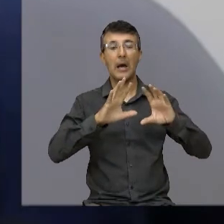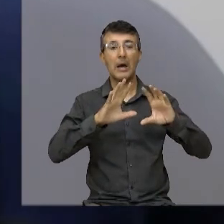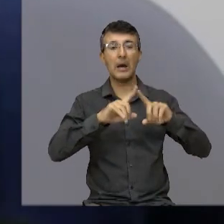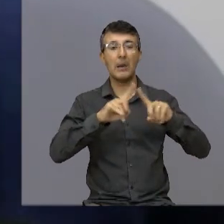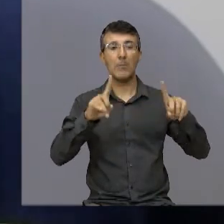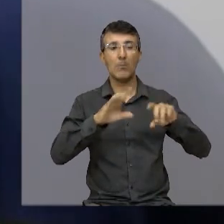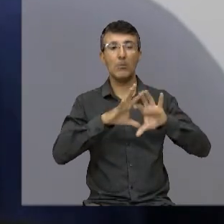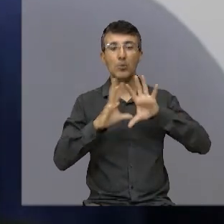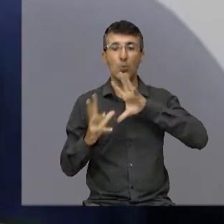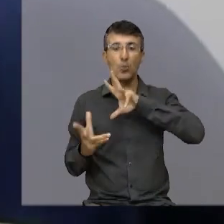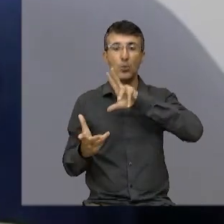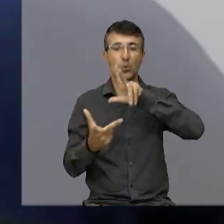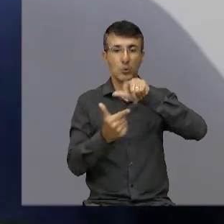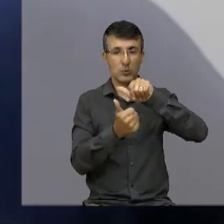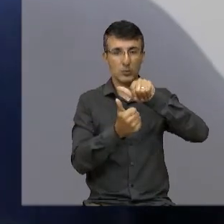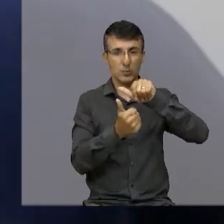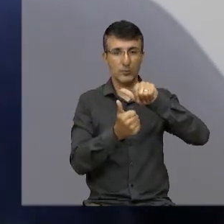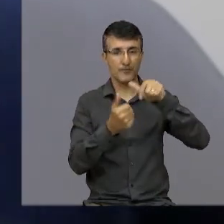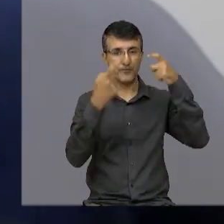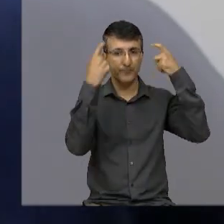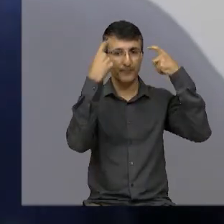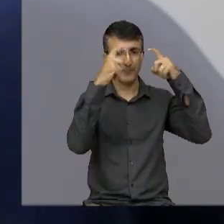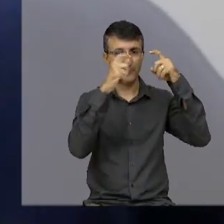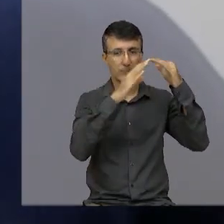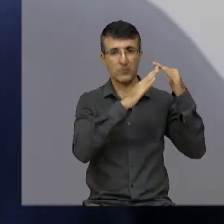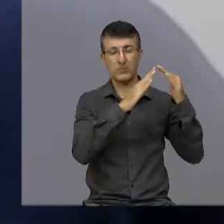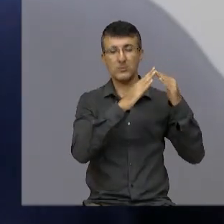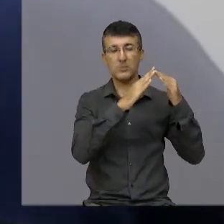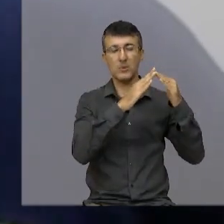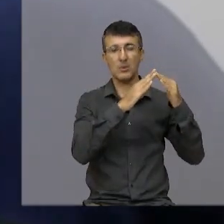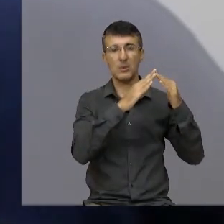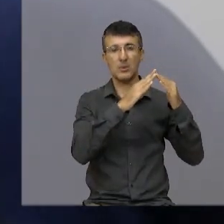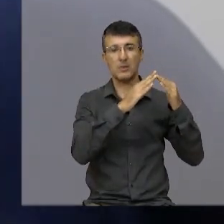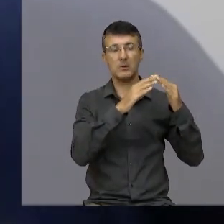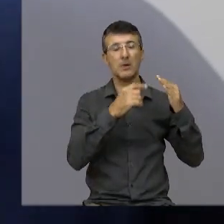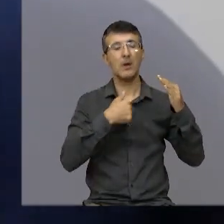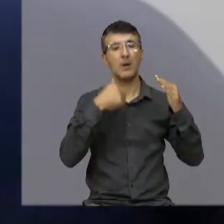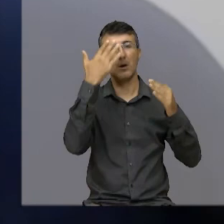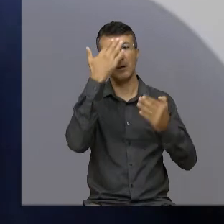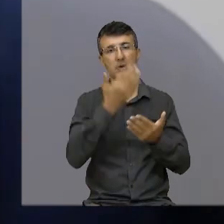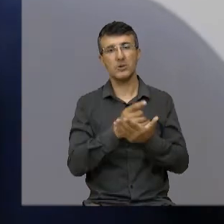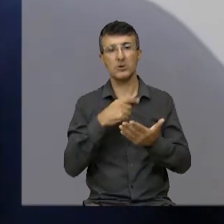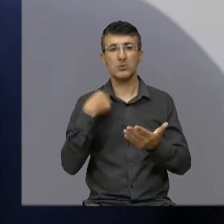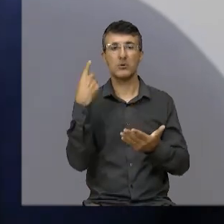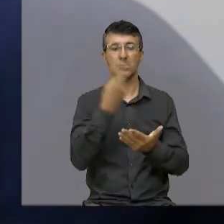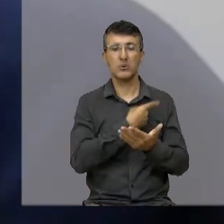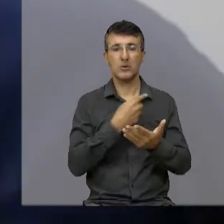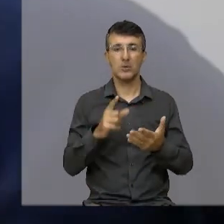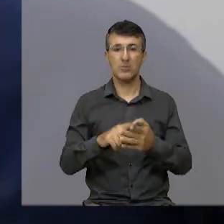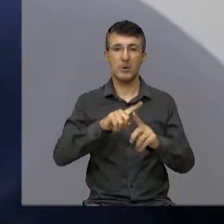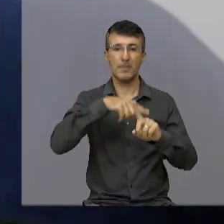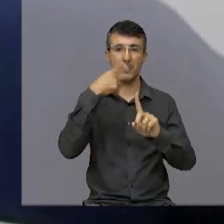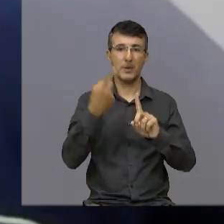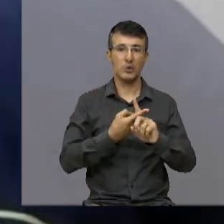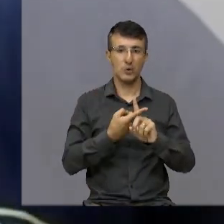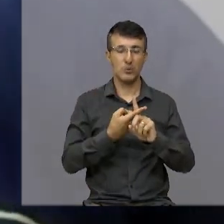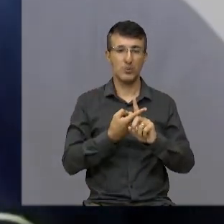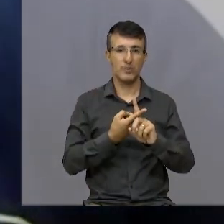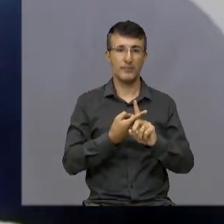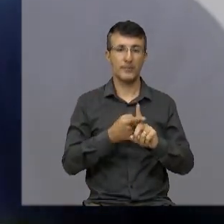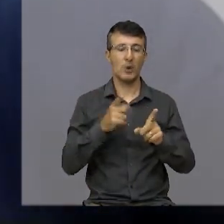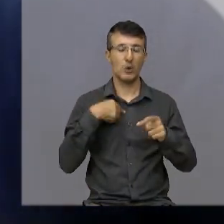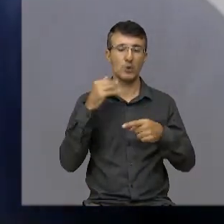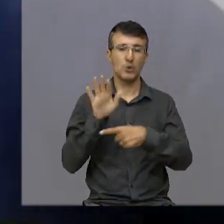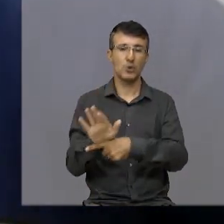violência doméstica. Então, acredito que nós estamos aqui para somar, estamos aqui para